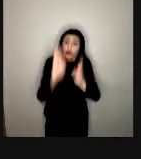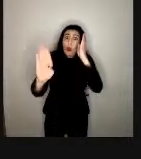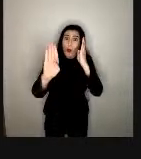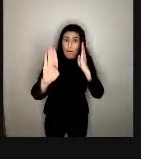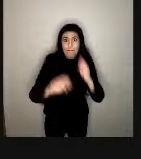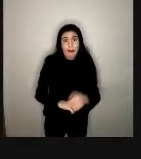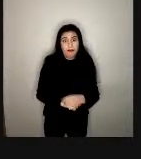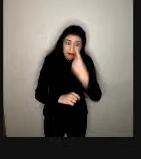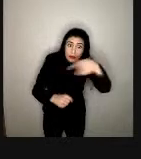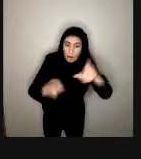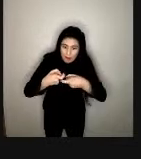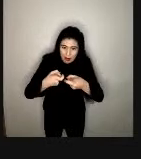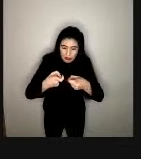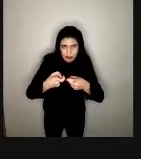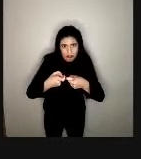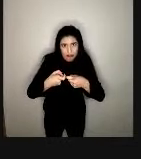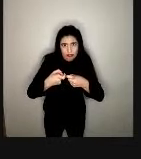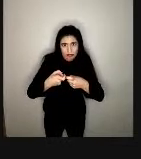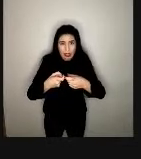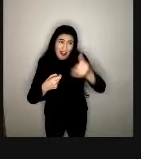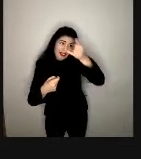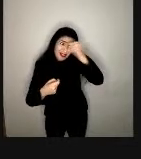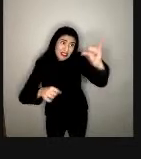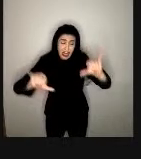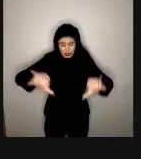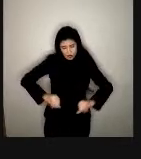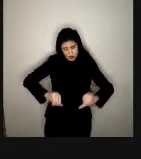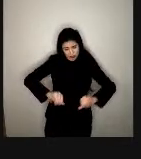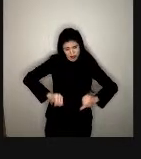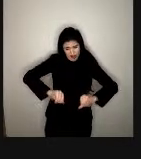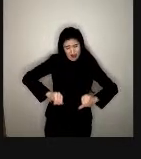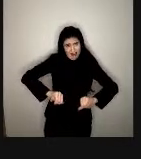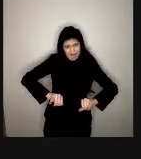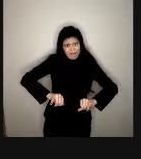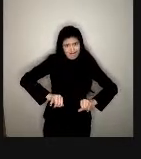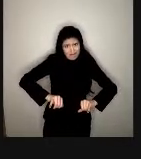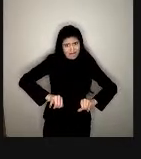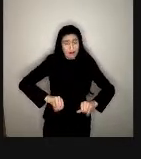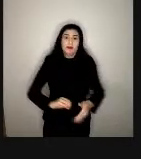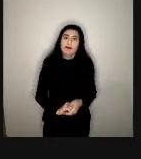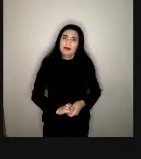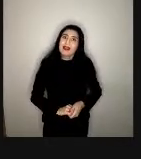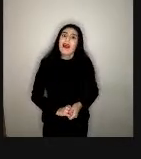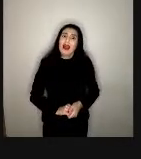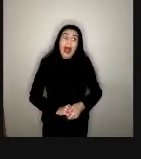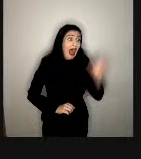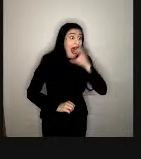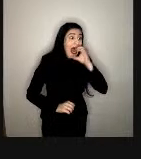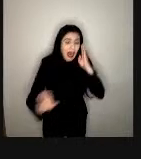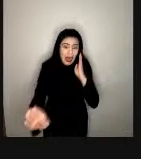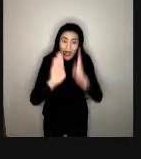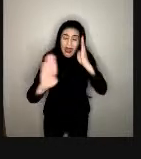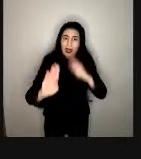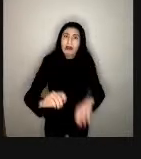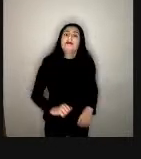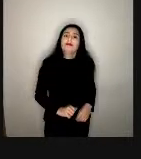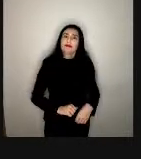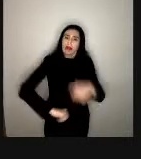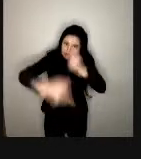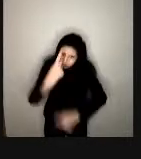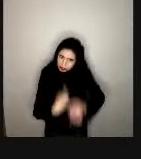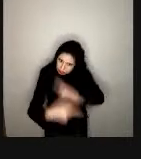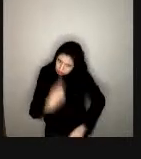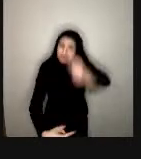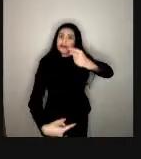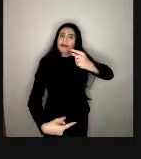menos sofrido para a mulher. E com muito mais chances de sucesso, né, do que se for um caso de